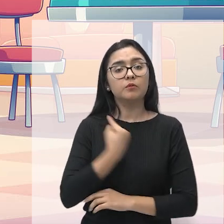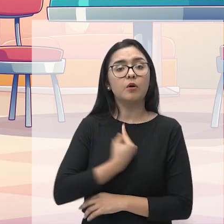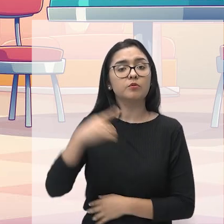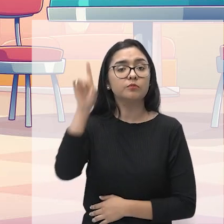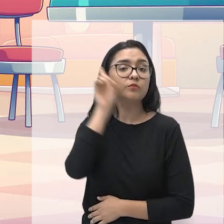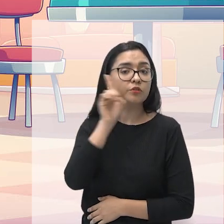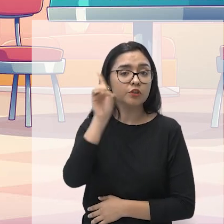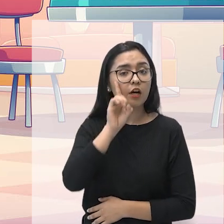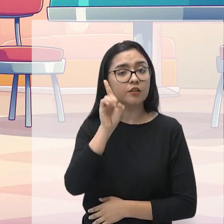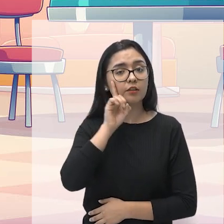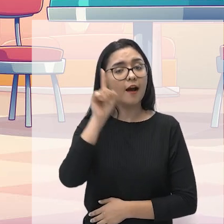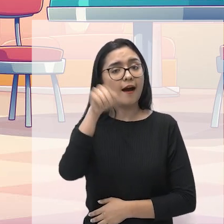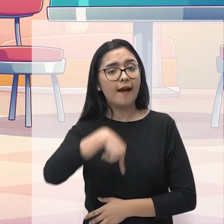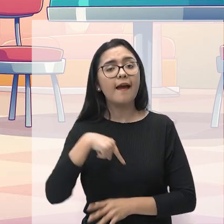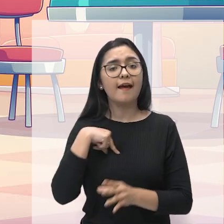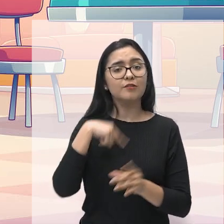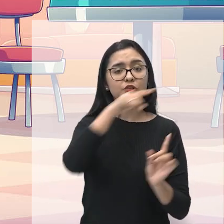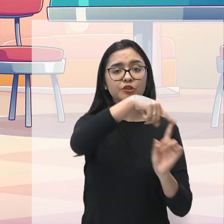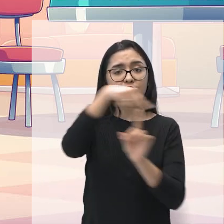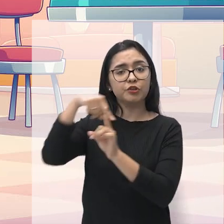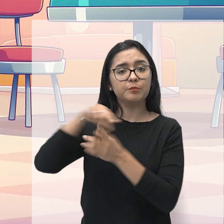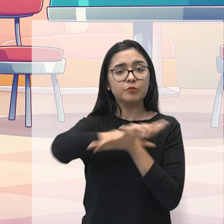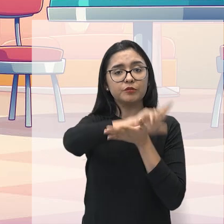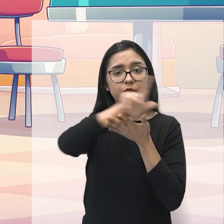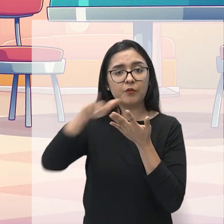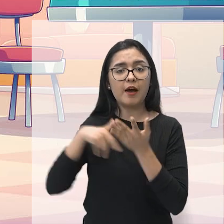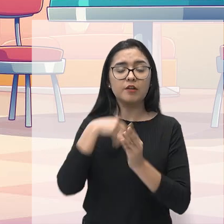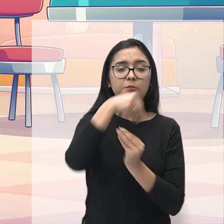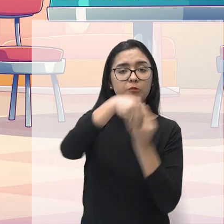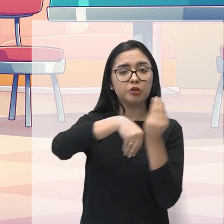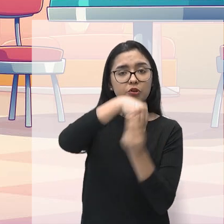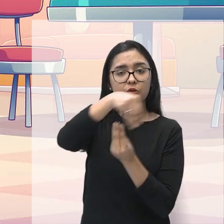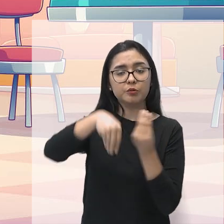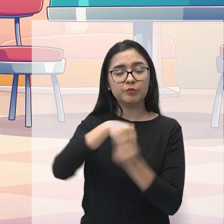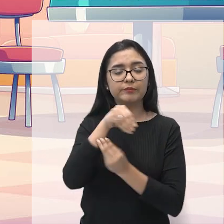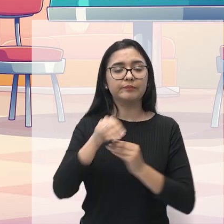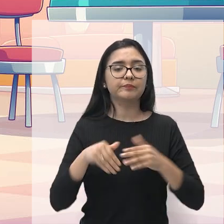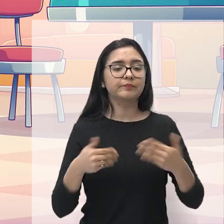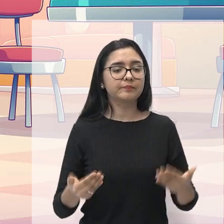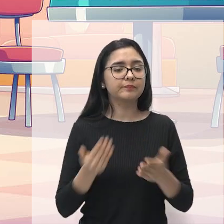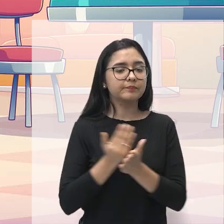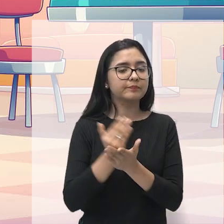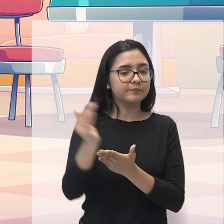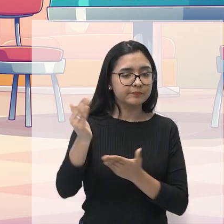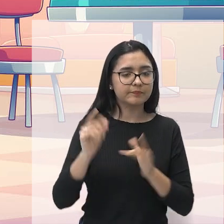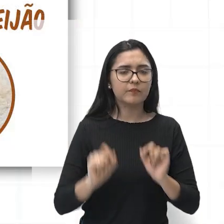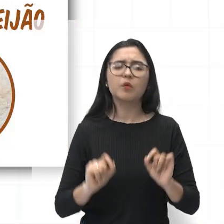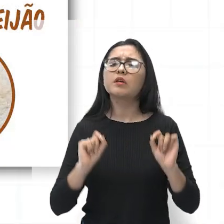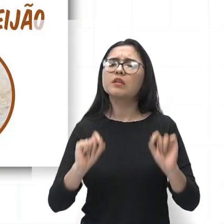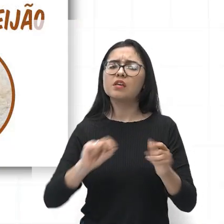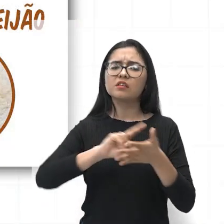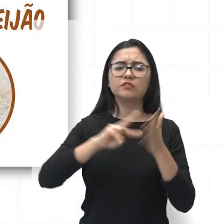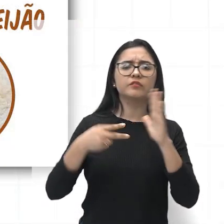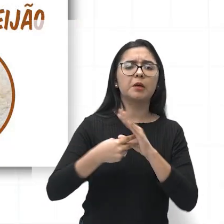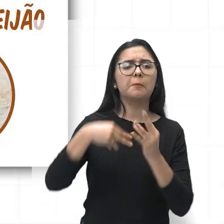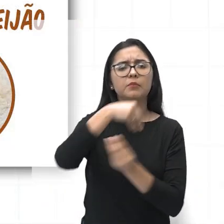nosso cotidiano são misturas. Então, vamos lá. O que são